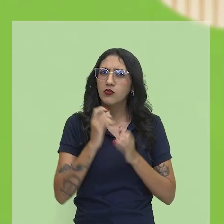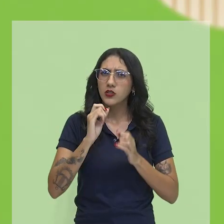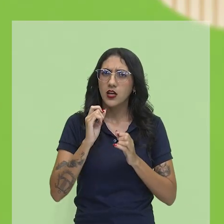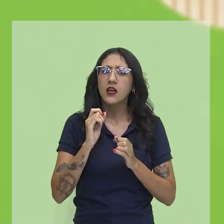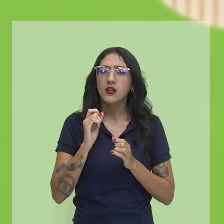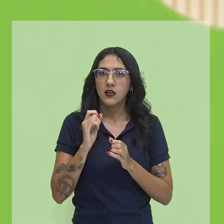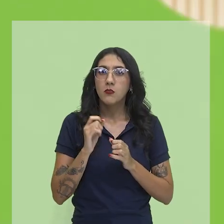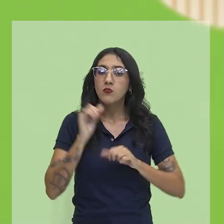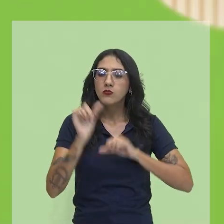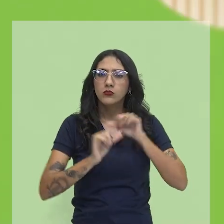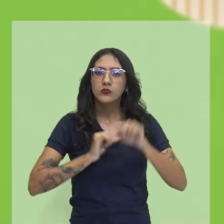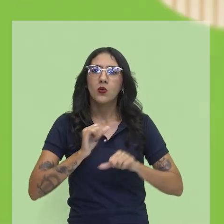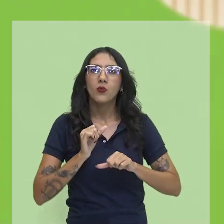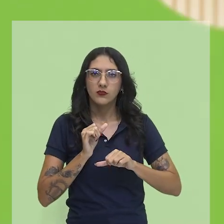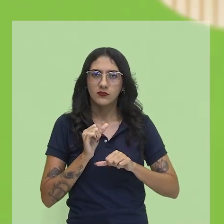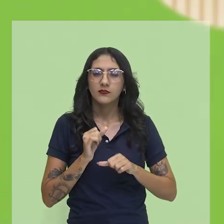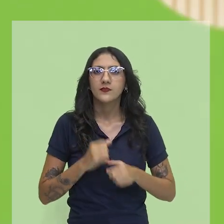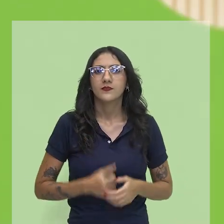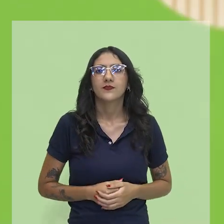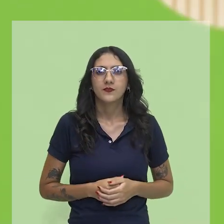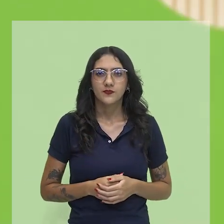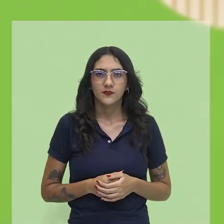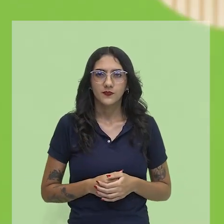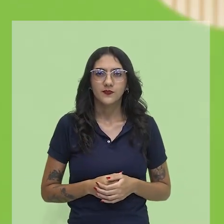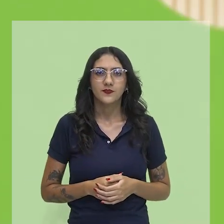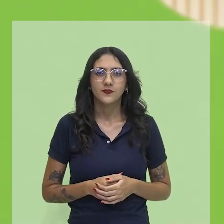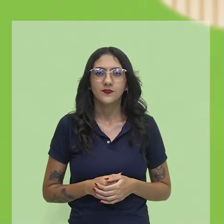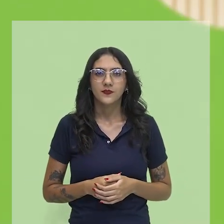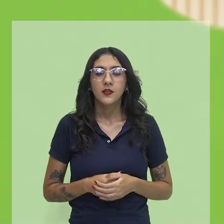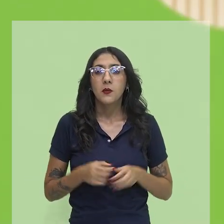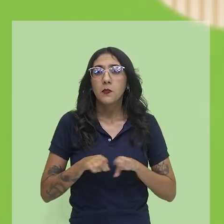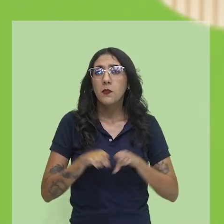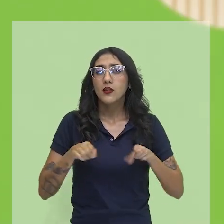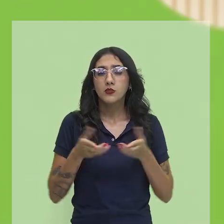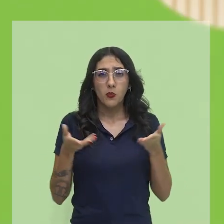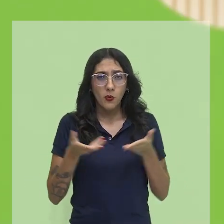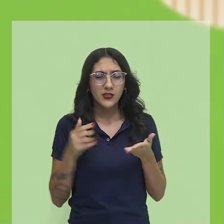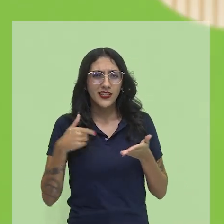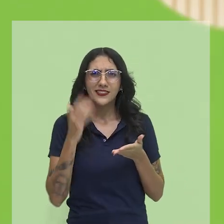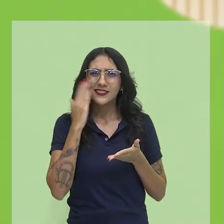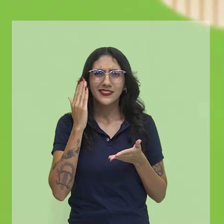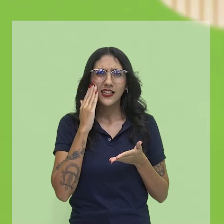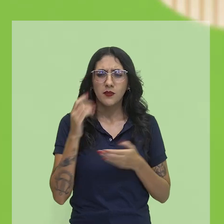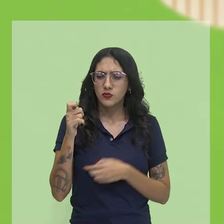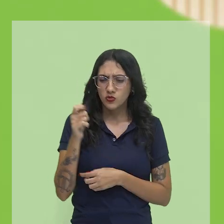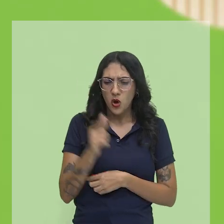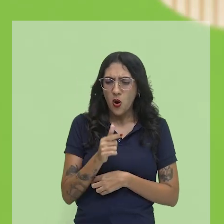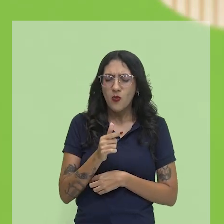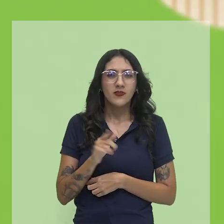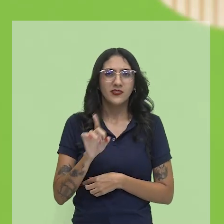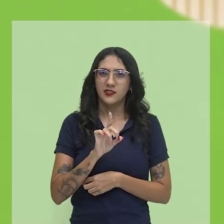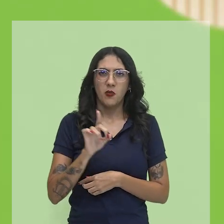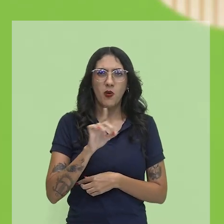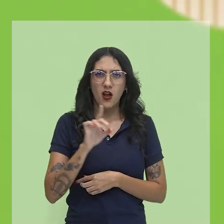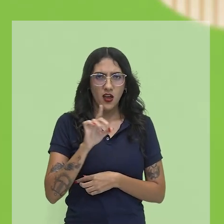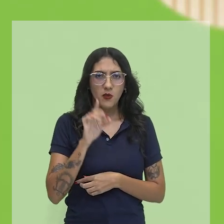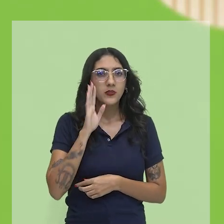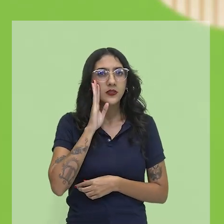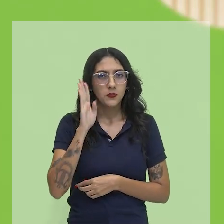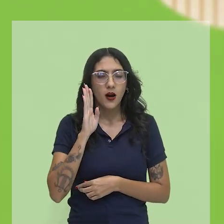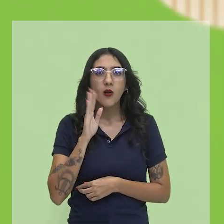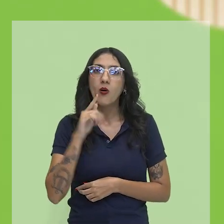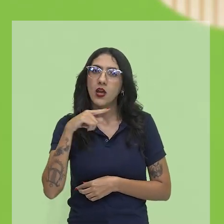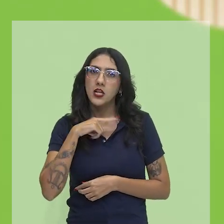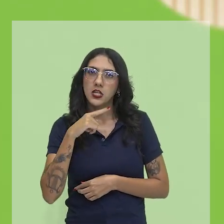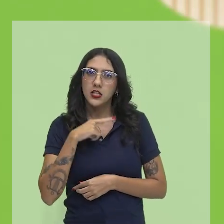no centro, né? Na época, no centro do universo. Pessoal, hoje se sabe que o Sol não é o centro do universo. Ele pode ser a estrela do